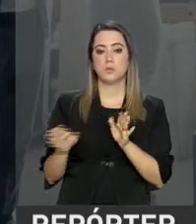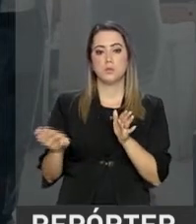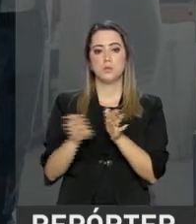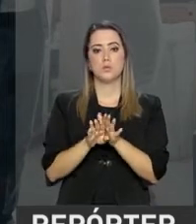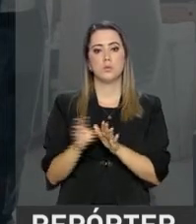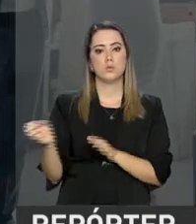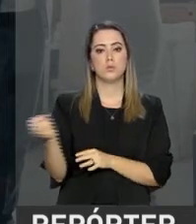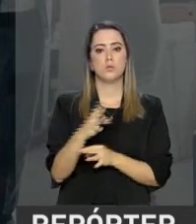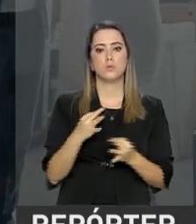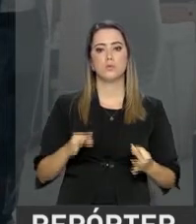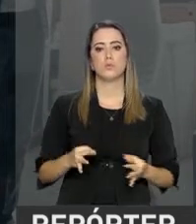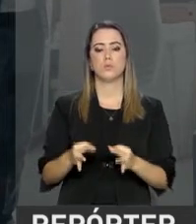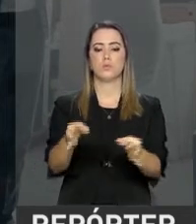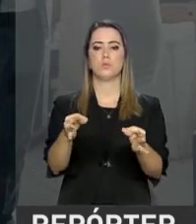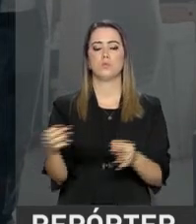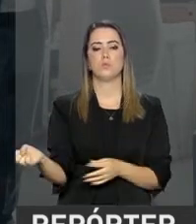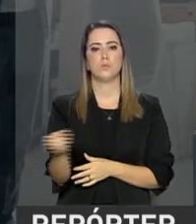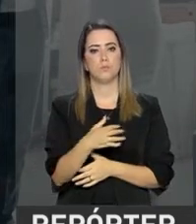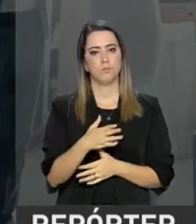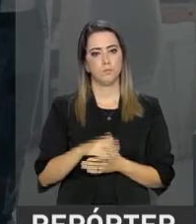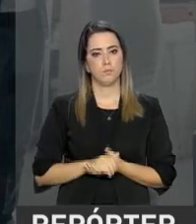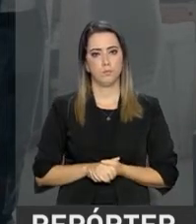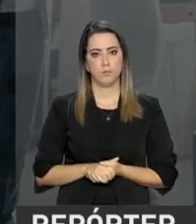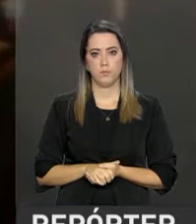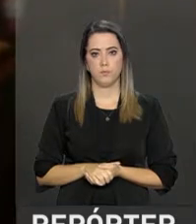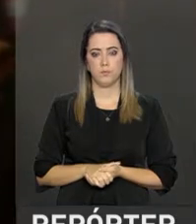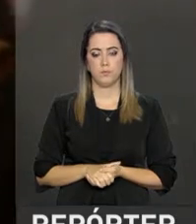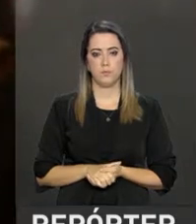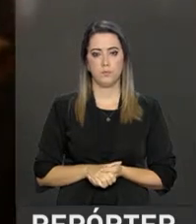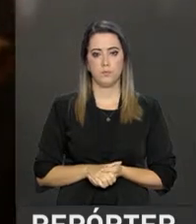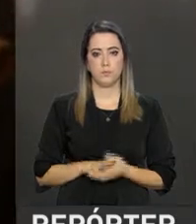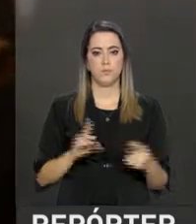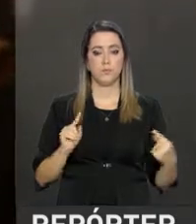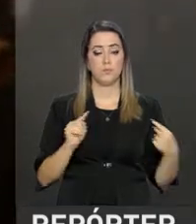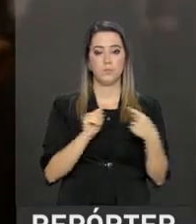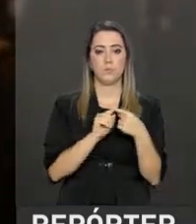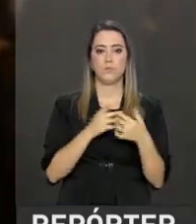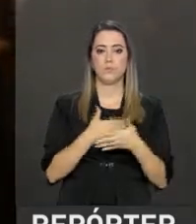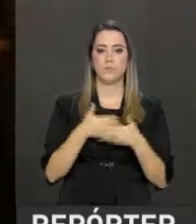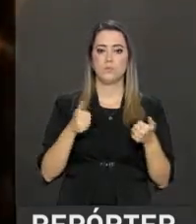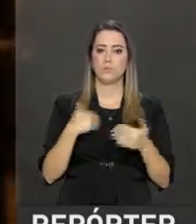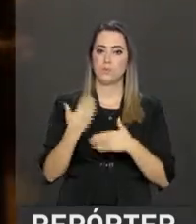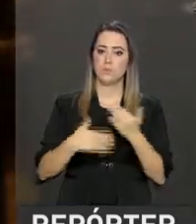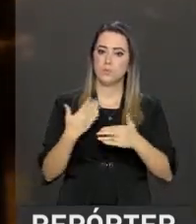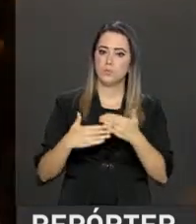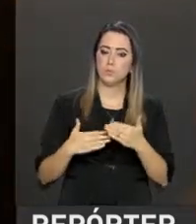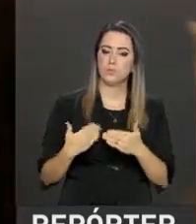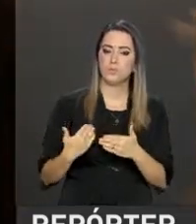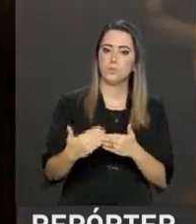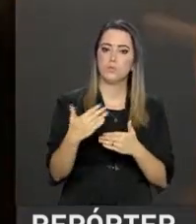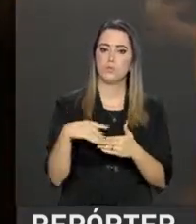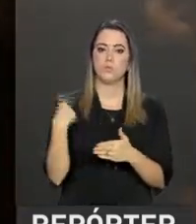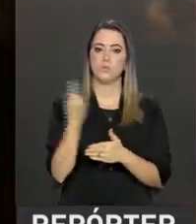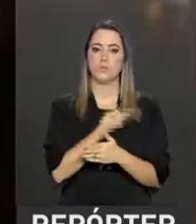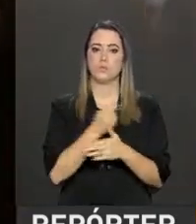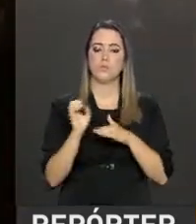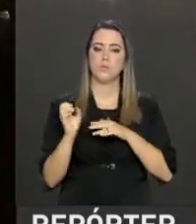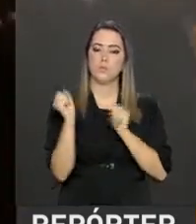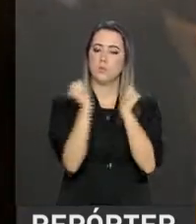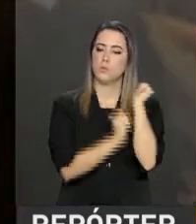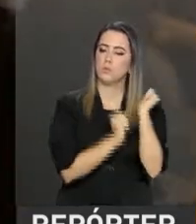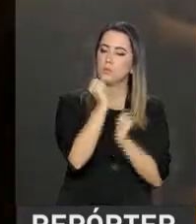a um novo patamar tecnológico e de inovação este objetivo melhorarmos produtividade para que as nossas indústrias